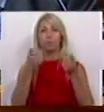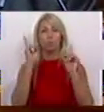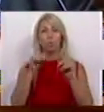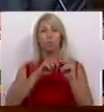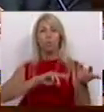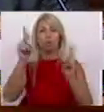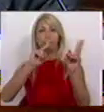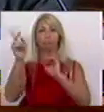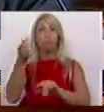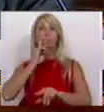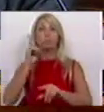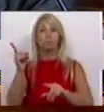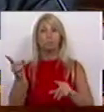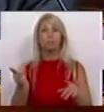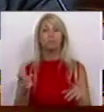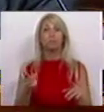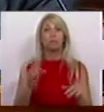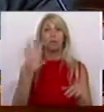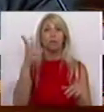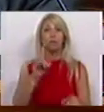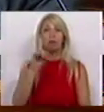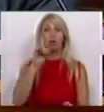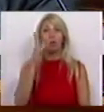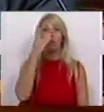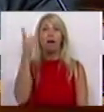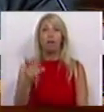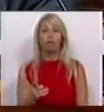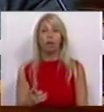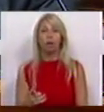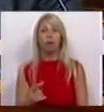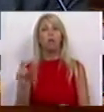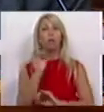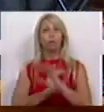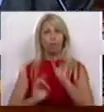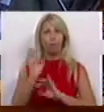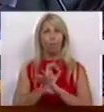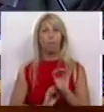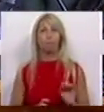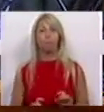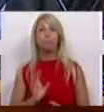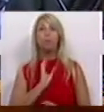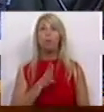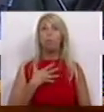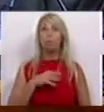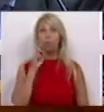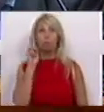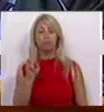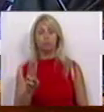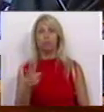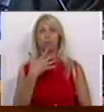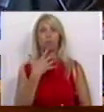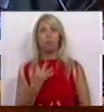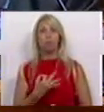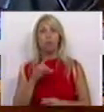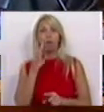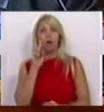ilegal que está a acontecer no Norte de África, entre a Norte de África e a Europa. O mundo assiste incrédulo